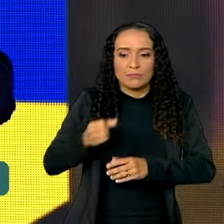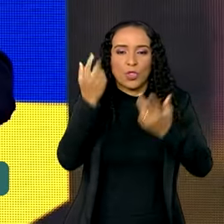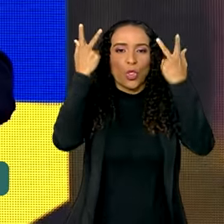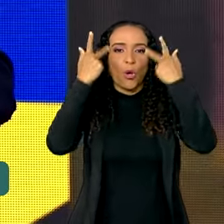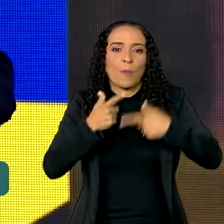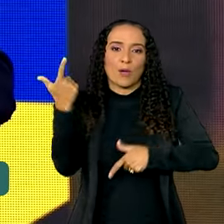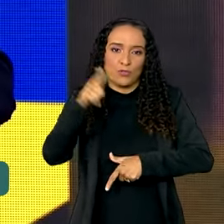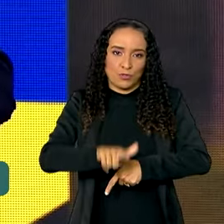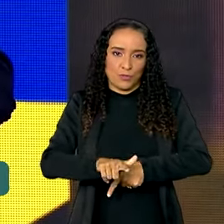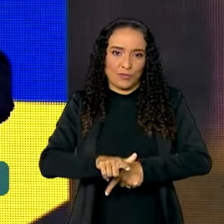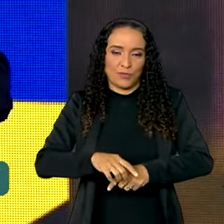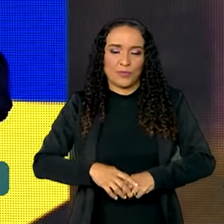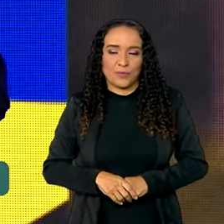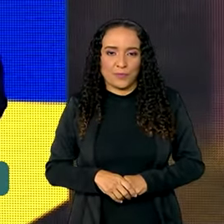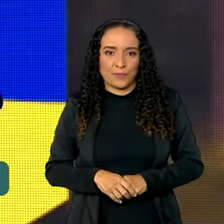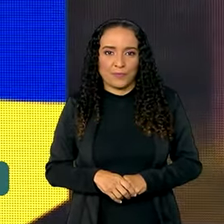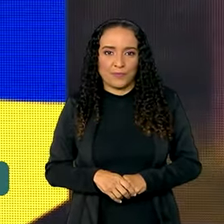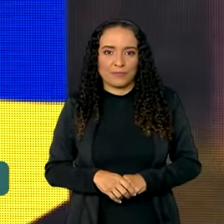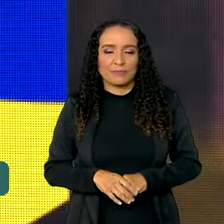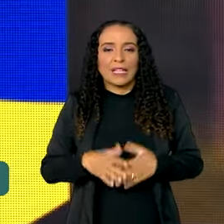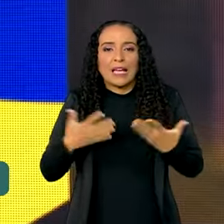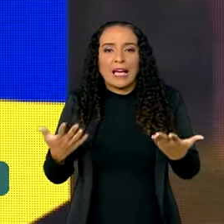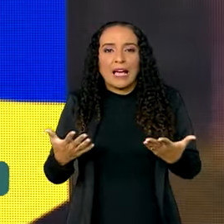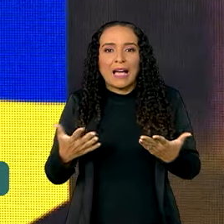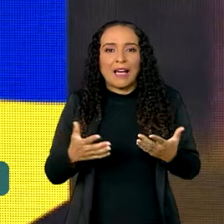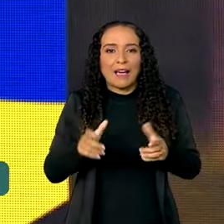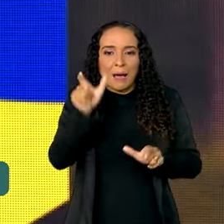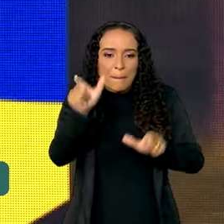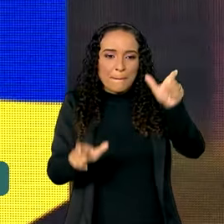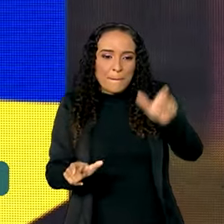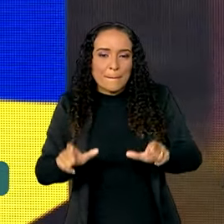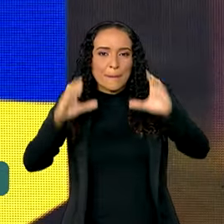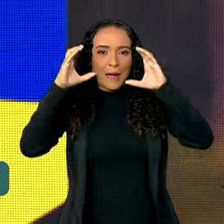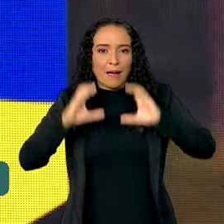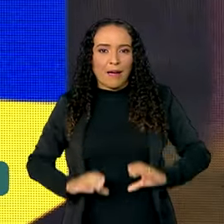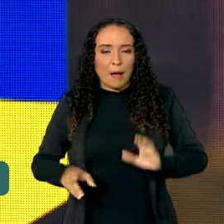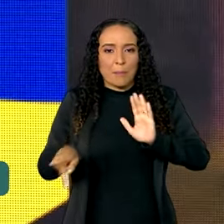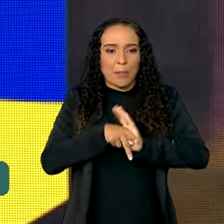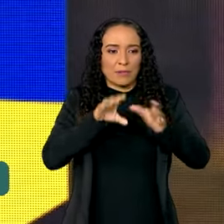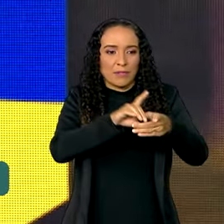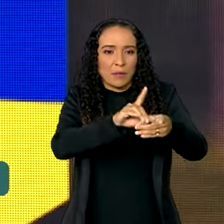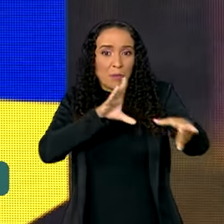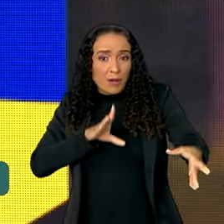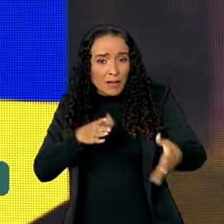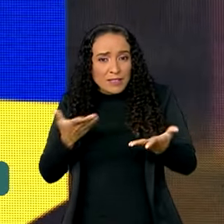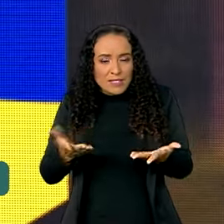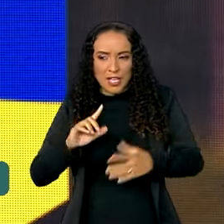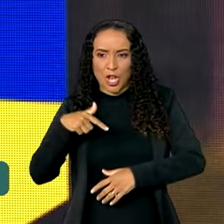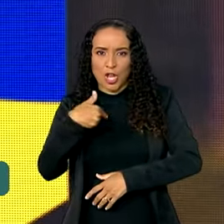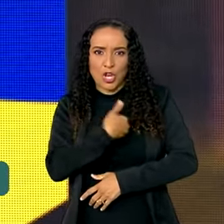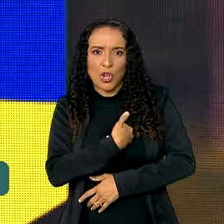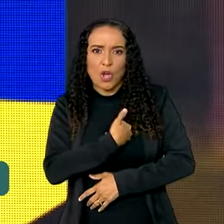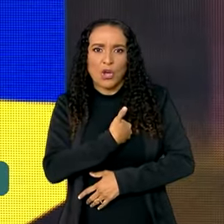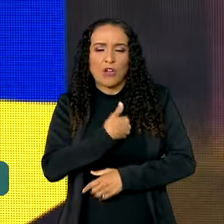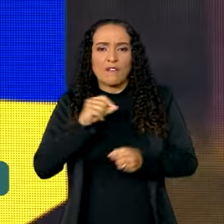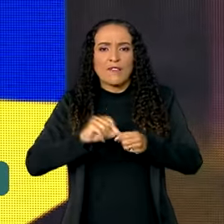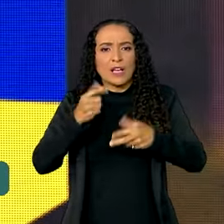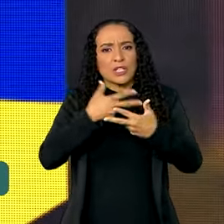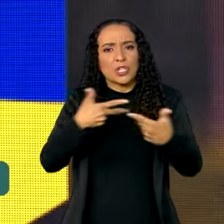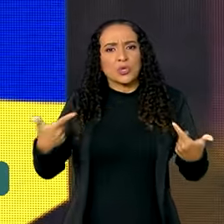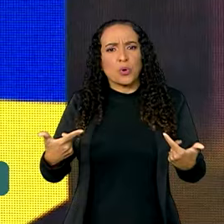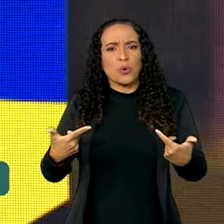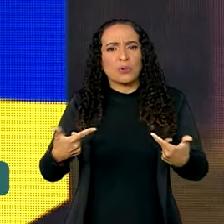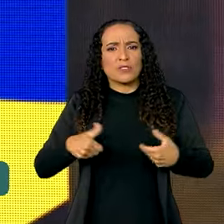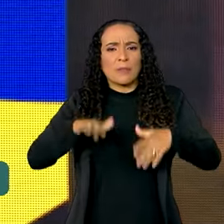normalidade, à civilidade democrática, em que a gente faz as coisas da